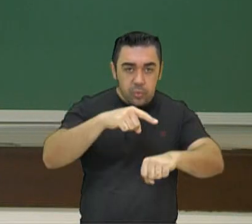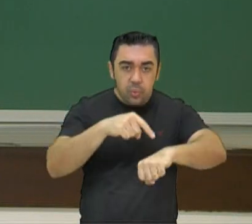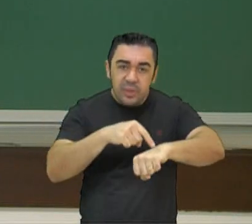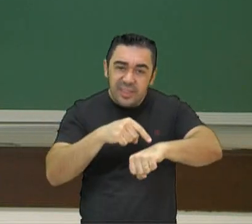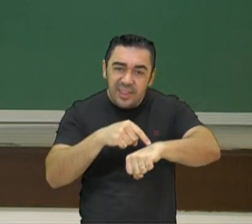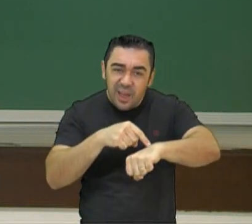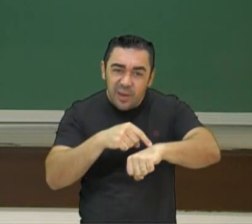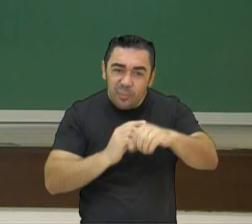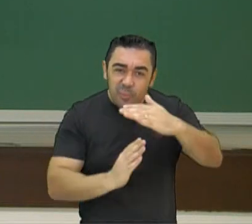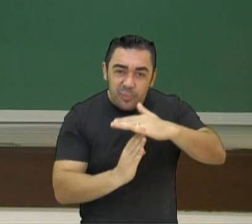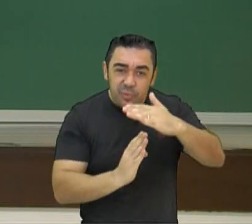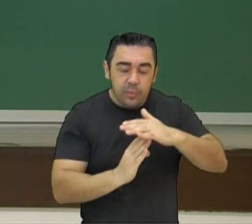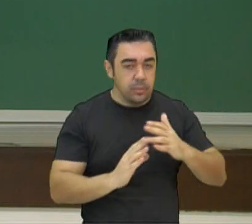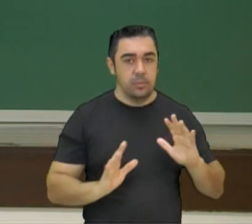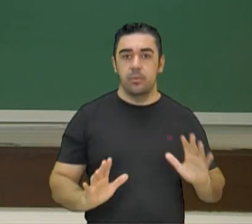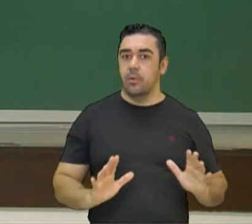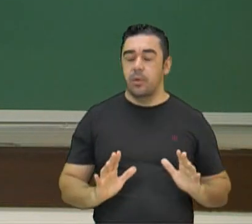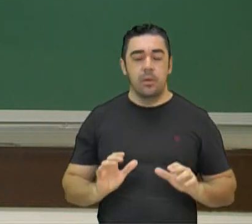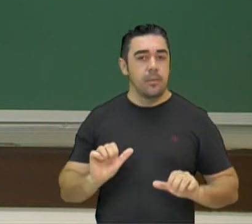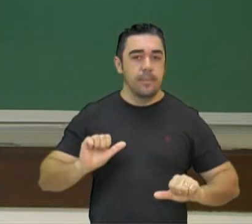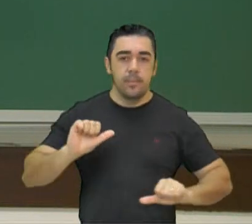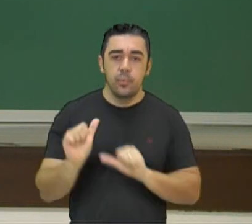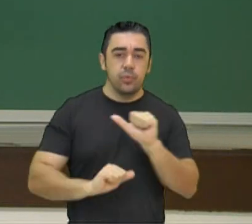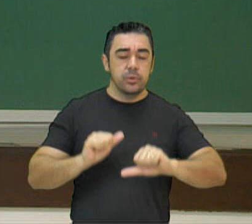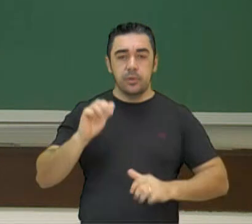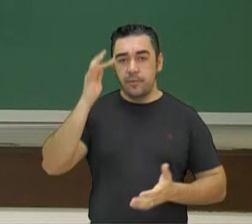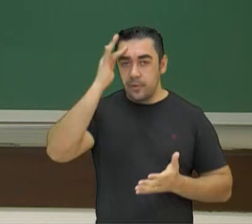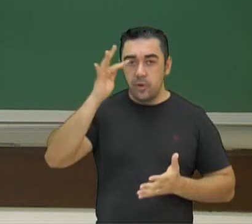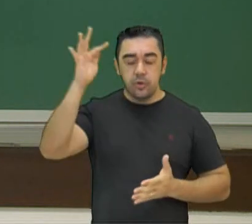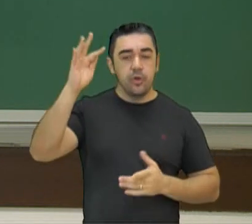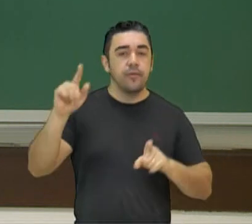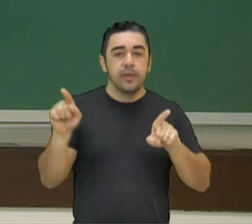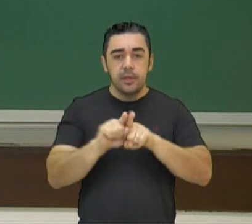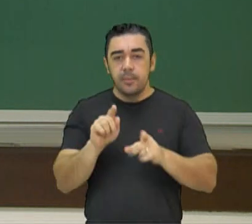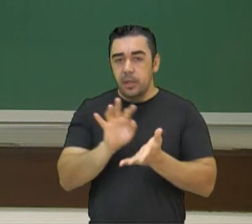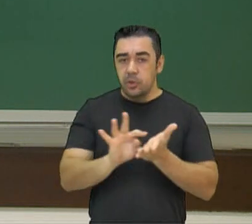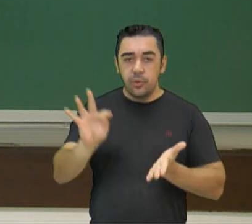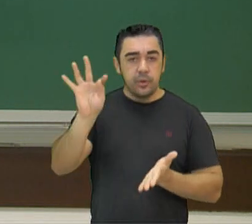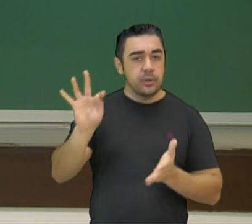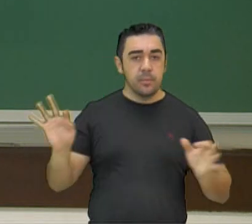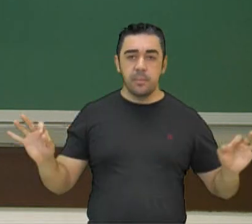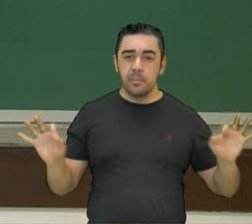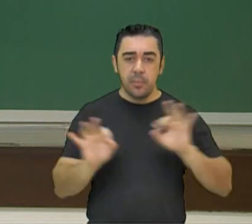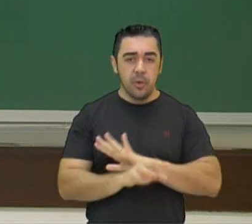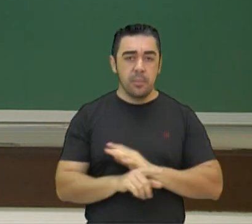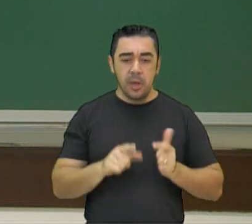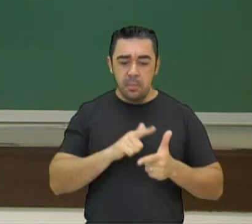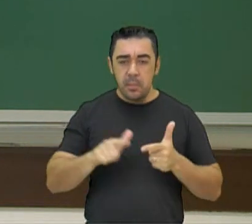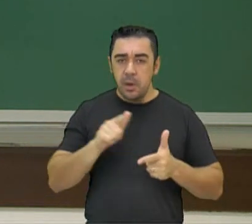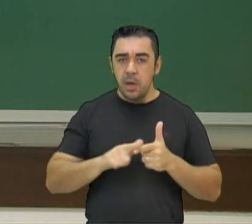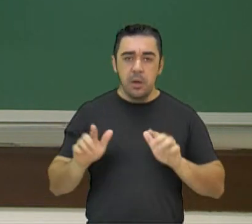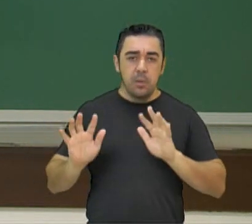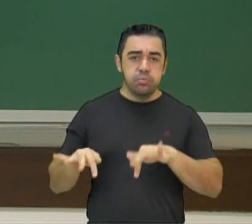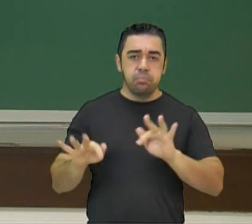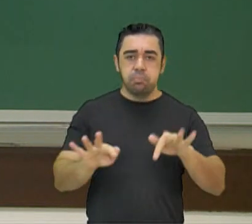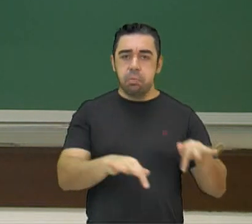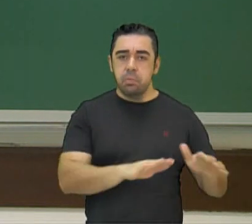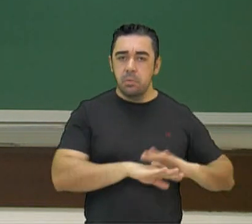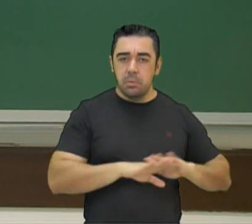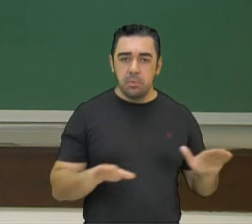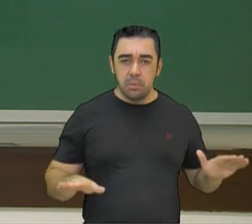Isso é uma grande revolução filosófica e teológica para resolver um monte de tipo de